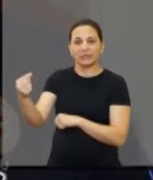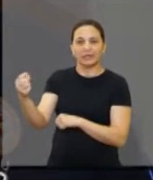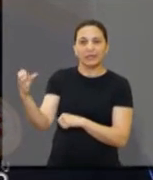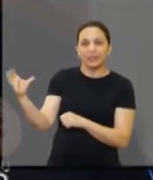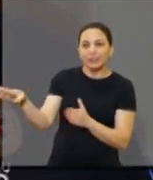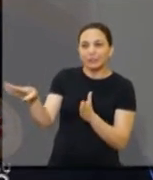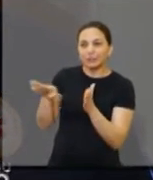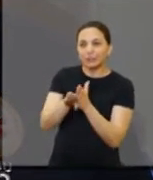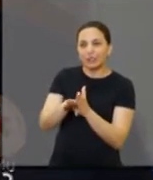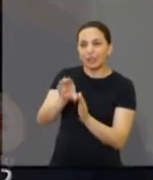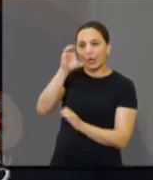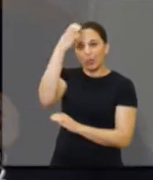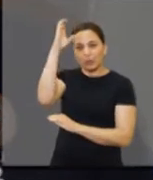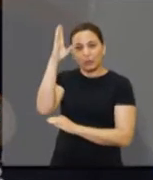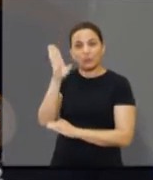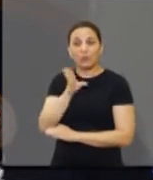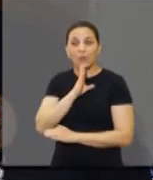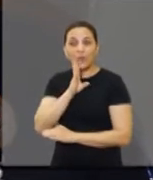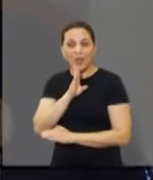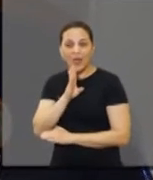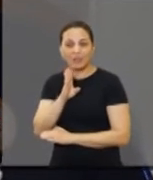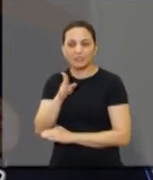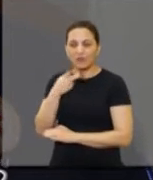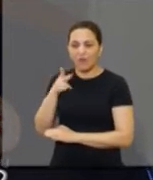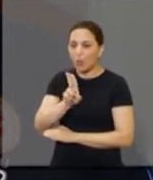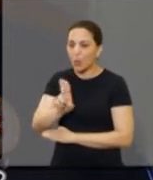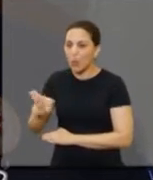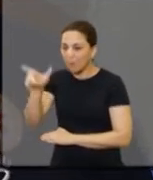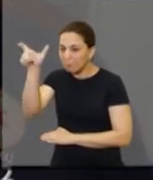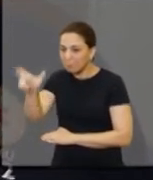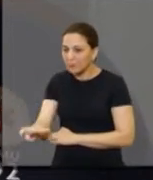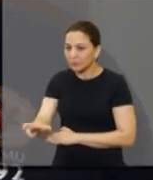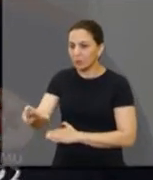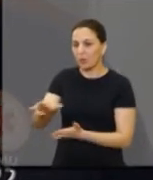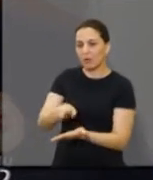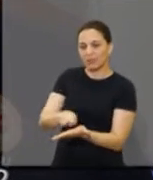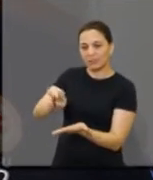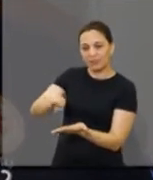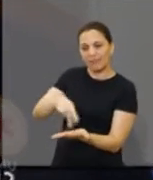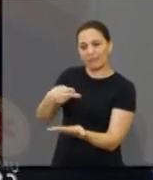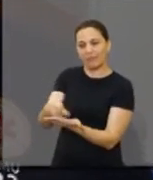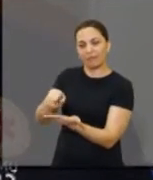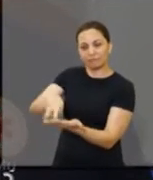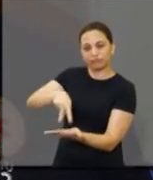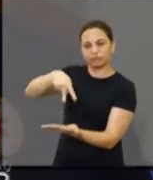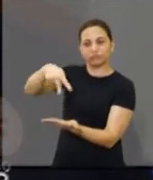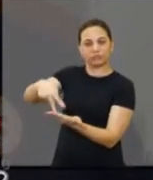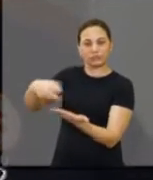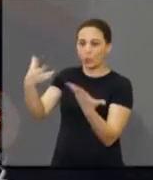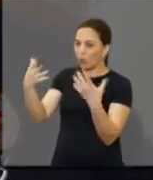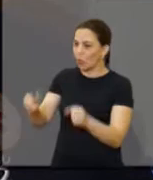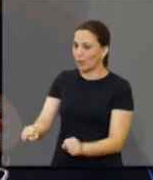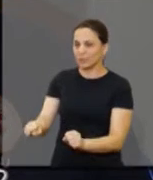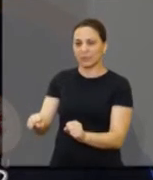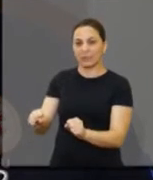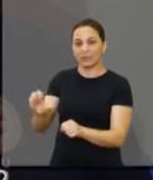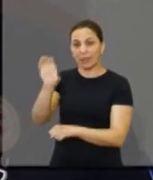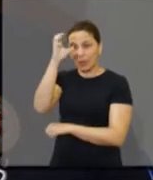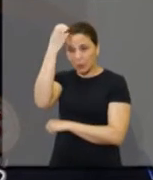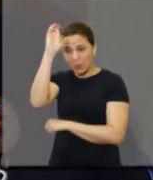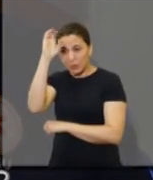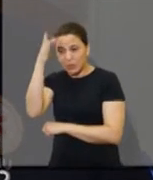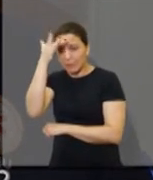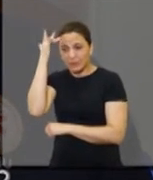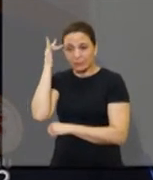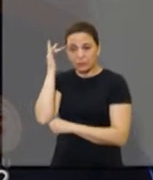serviço de emergência que a gente que ela já nos conhece que a gente chama ela pelo nome ela levanta se nega ser removida e as pessoas que